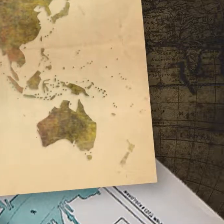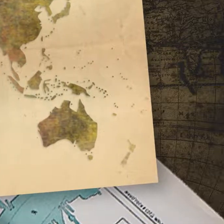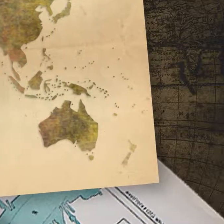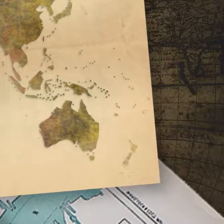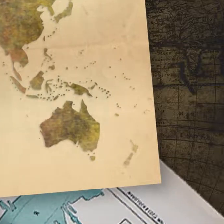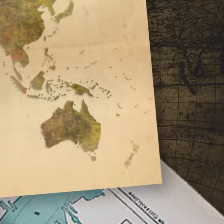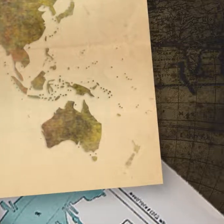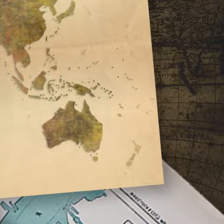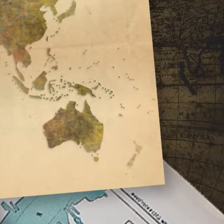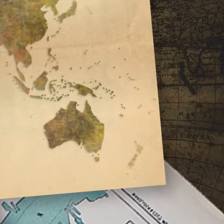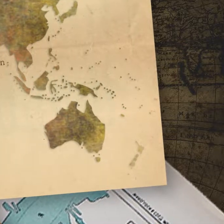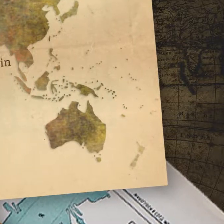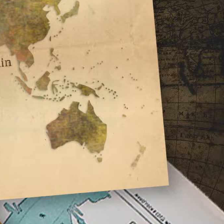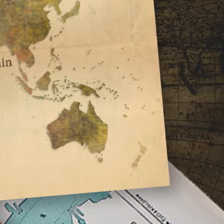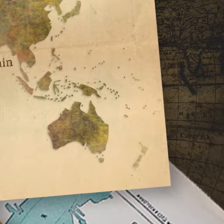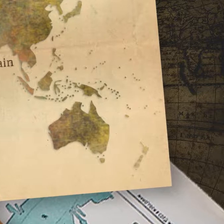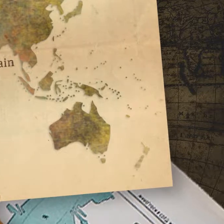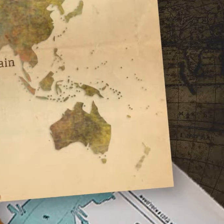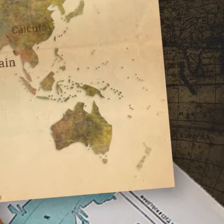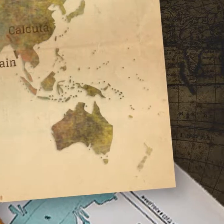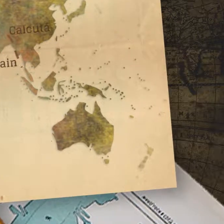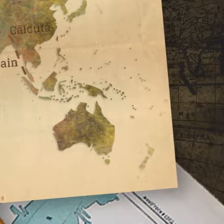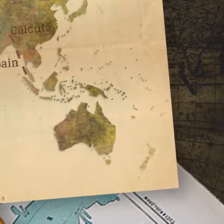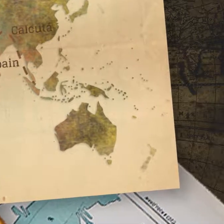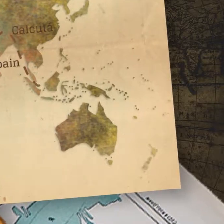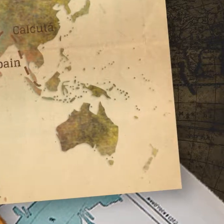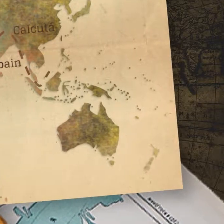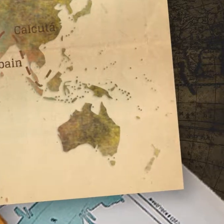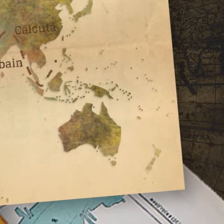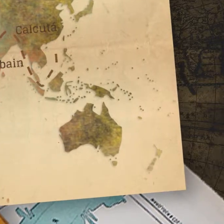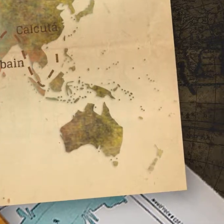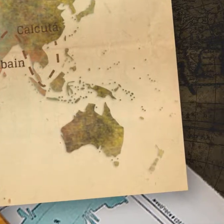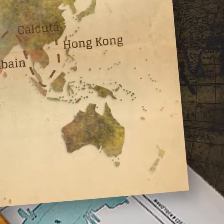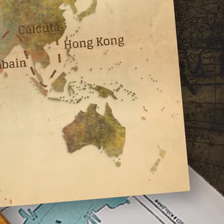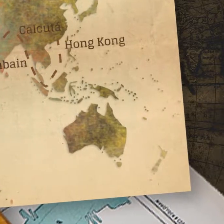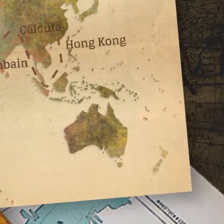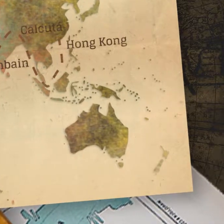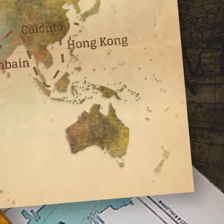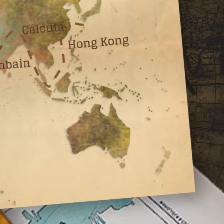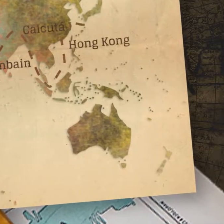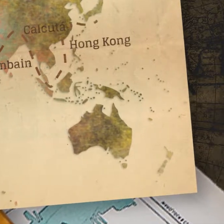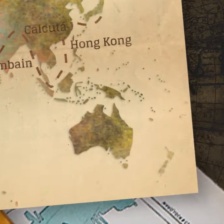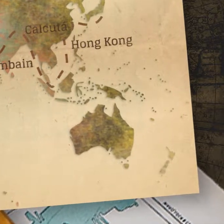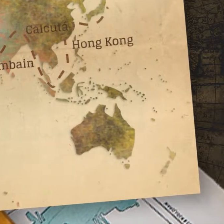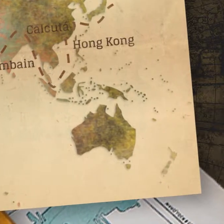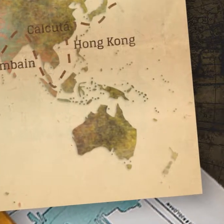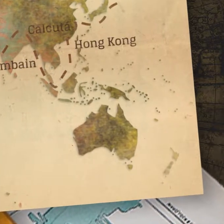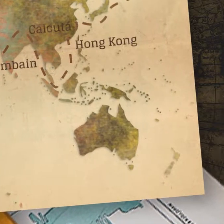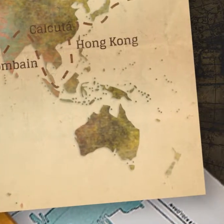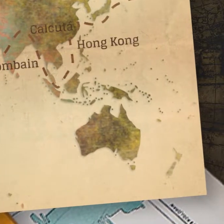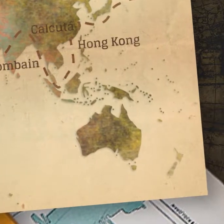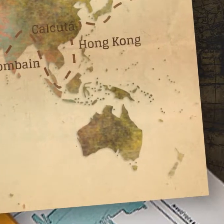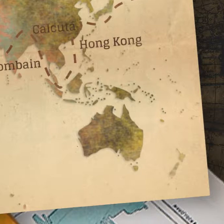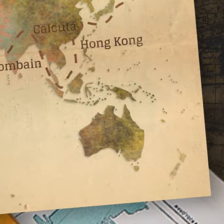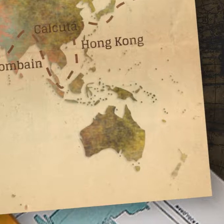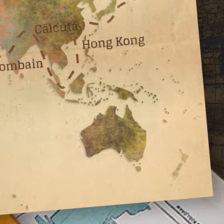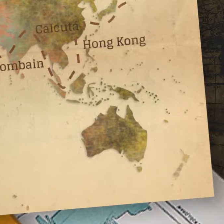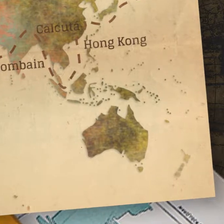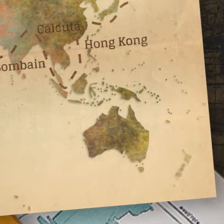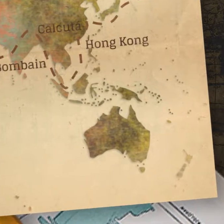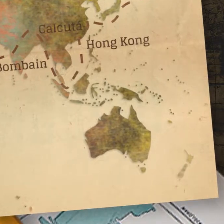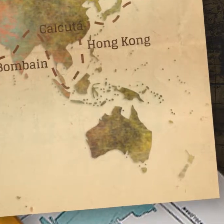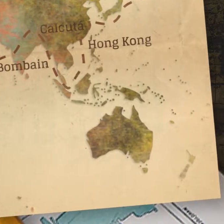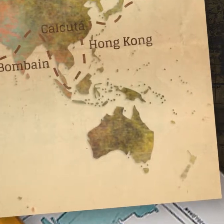linha. São eles da esquerda para a direita: São Francisco, Nova York, Londres, Suez,